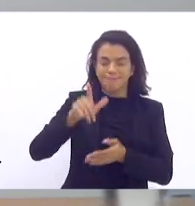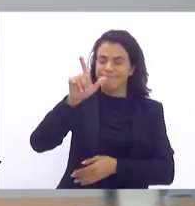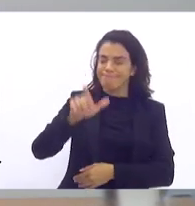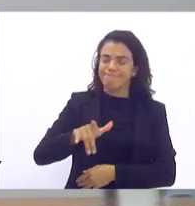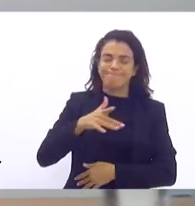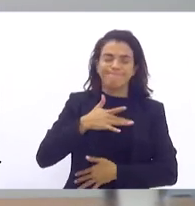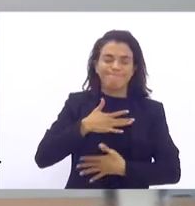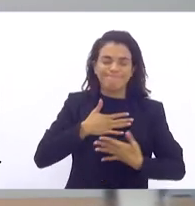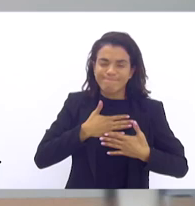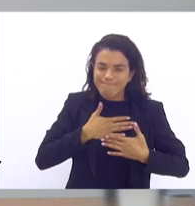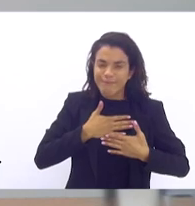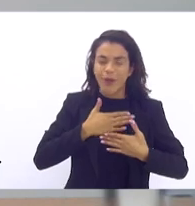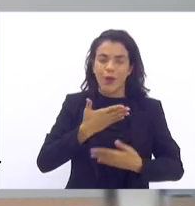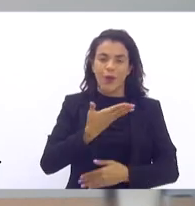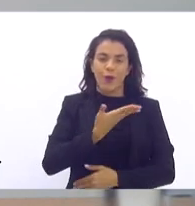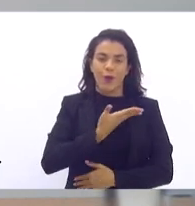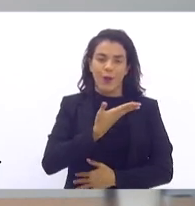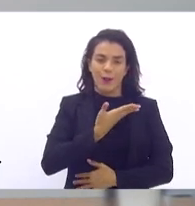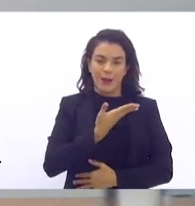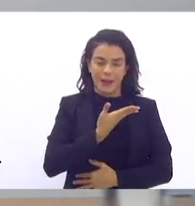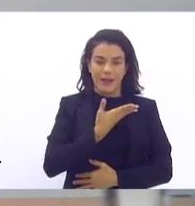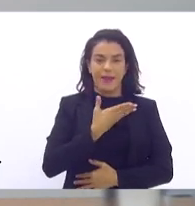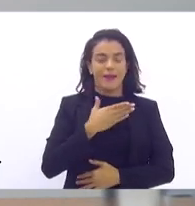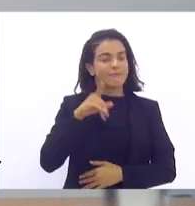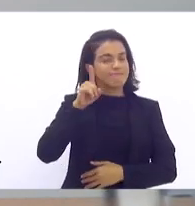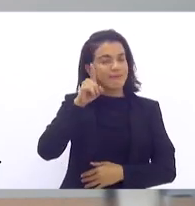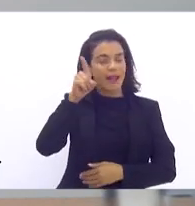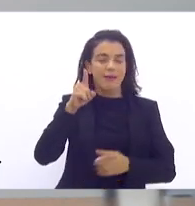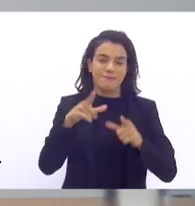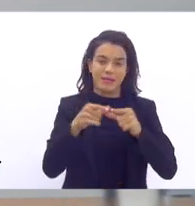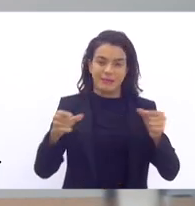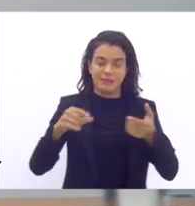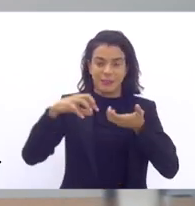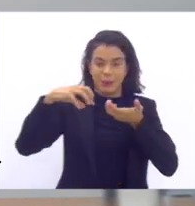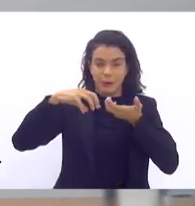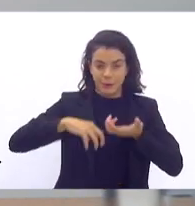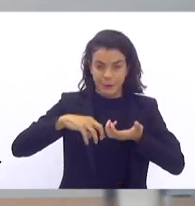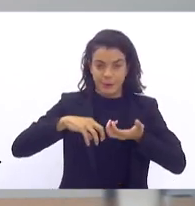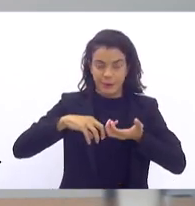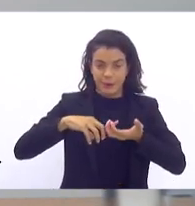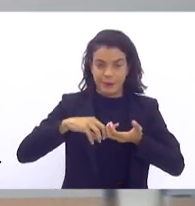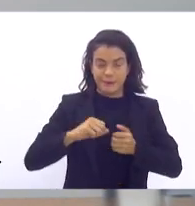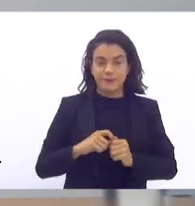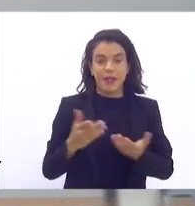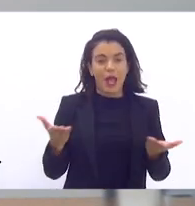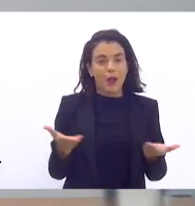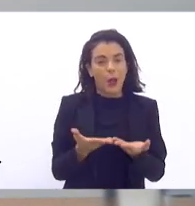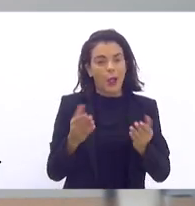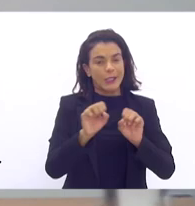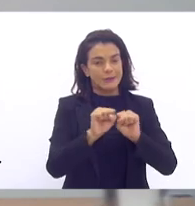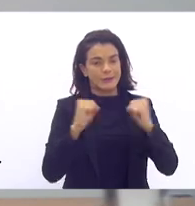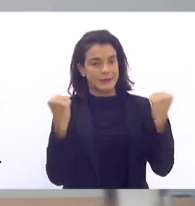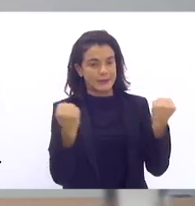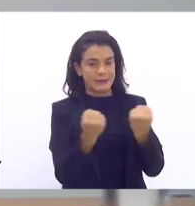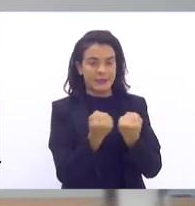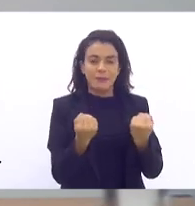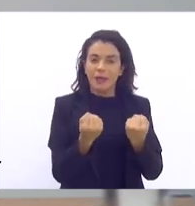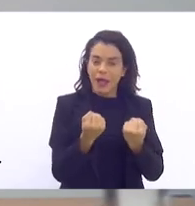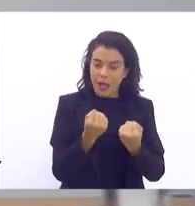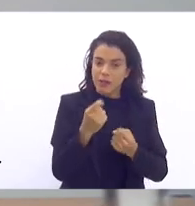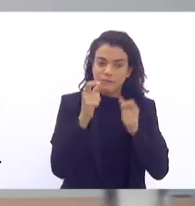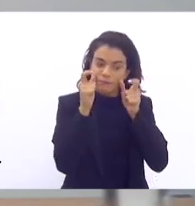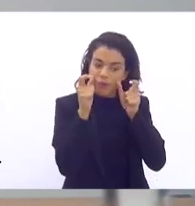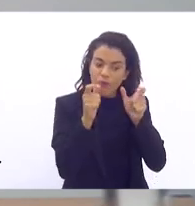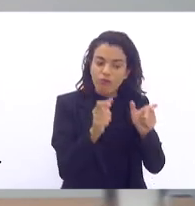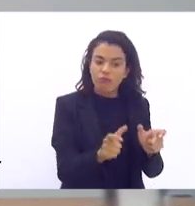querida colega no Congresso Esse seminário é de extrema importância para